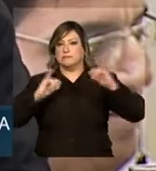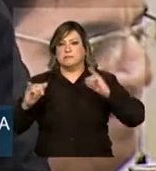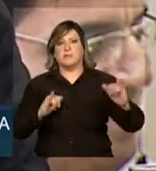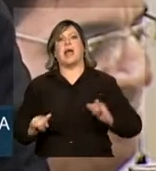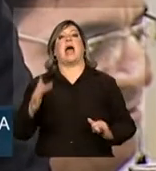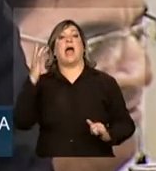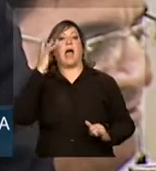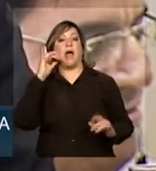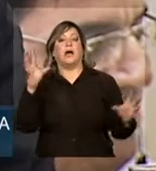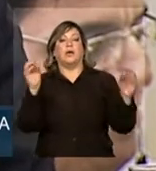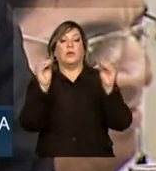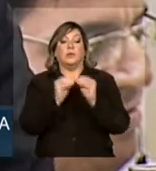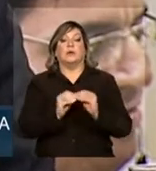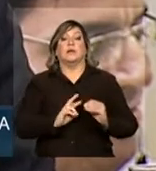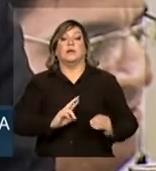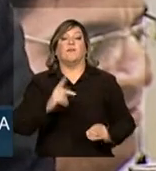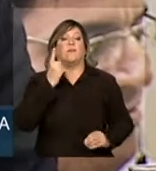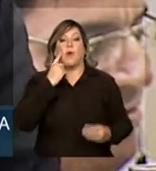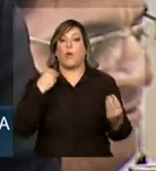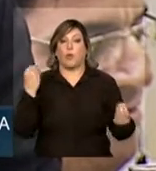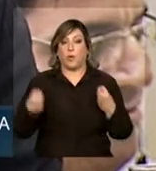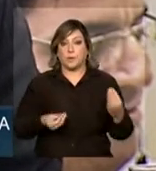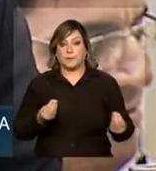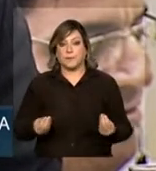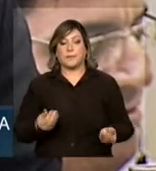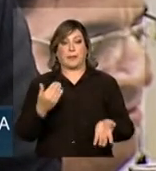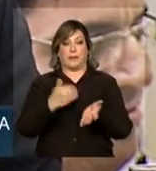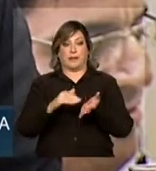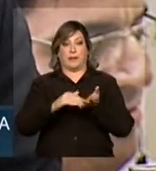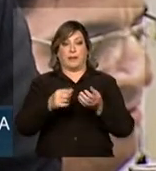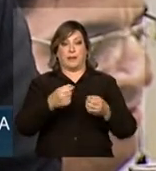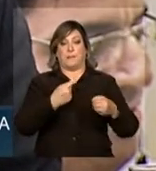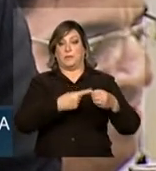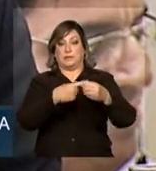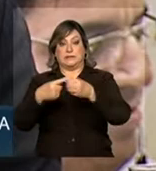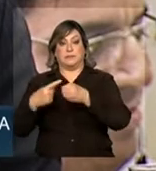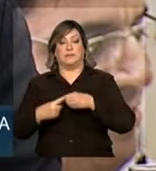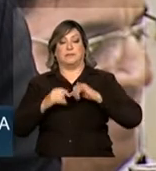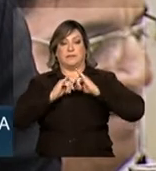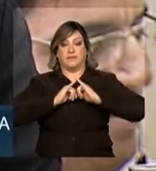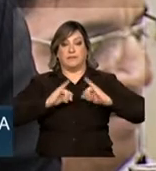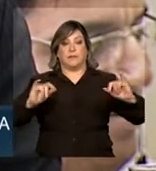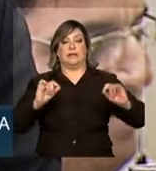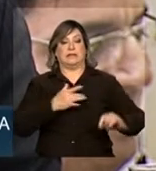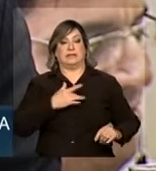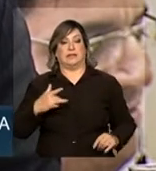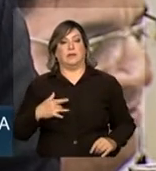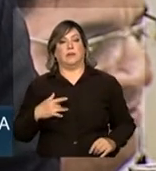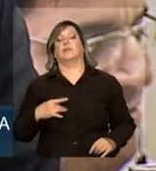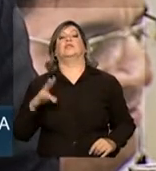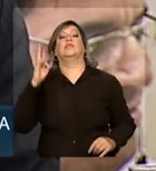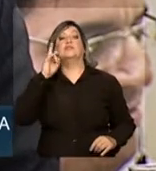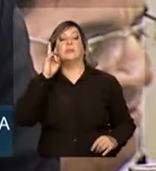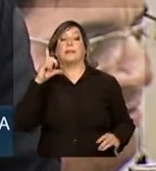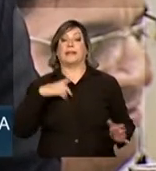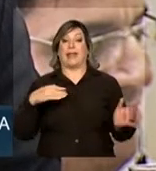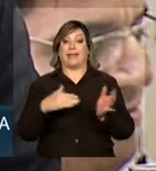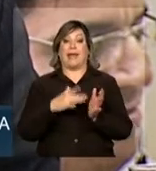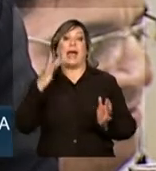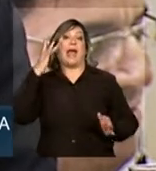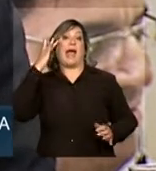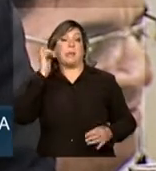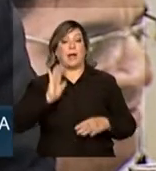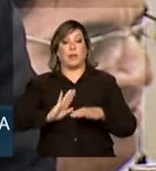e eh do comunicado que as secretarias municipais de saúde farão para o paraa coordenação do programa Elas têm até amanhã à